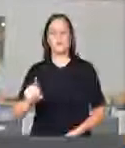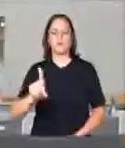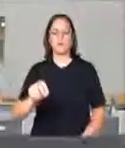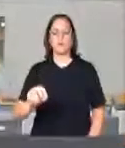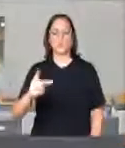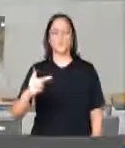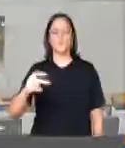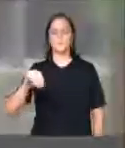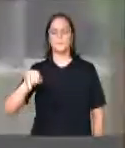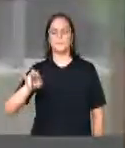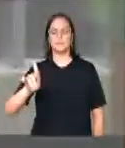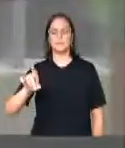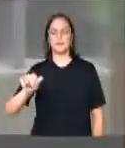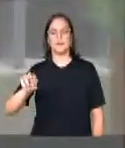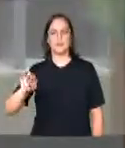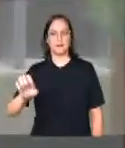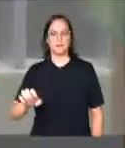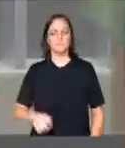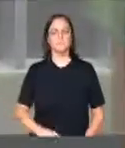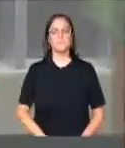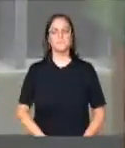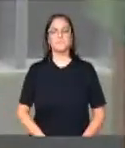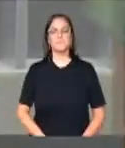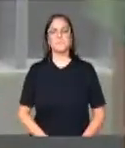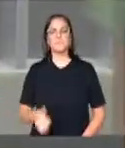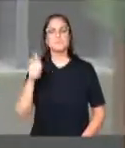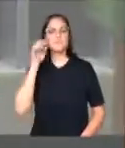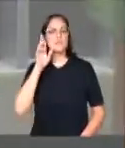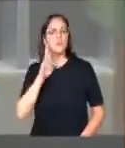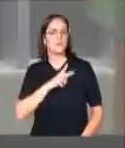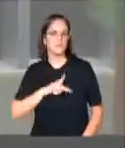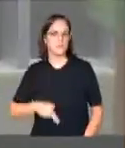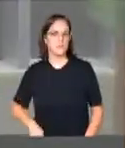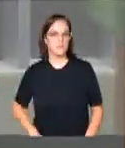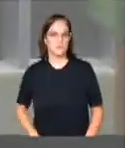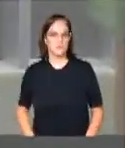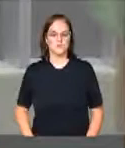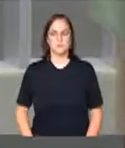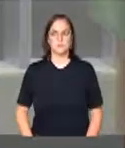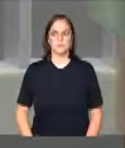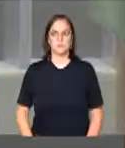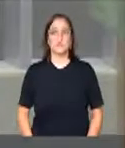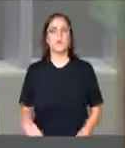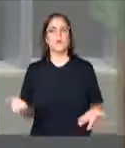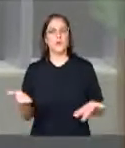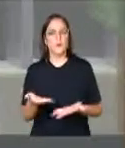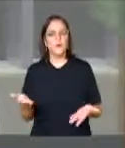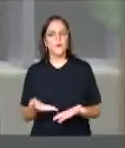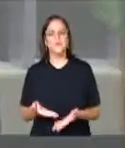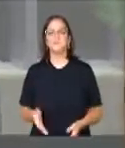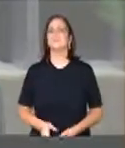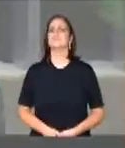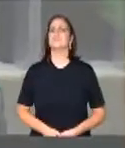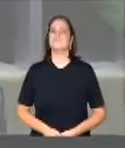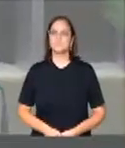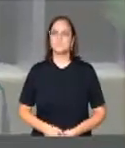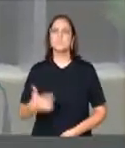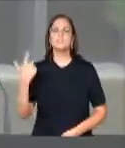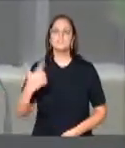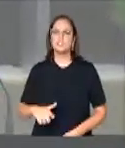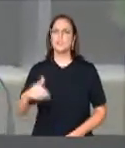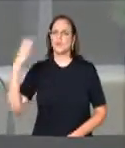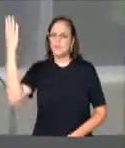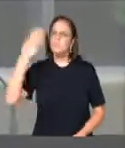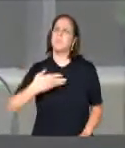senhora presidente eu queria dizer que no dia de hoje ficou provado mais uma vez o quanto